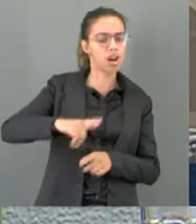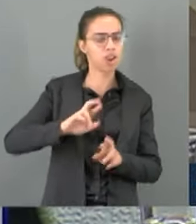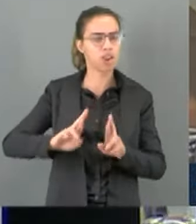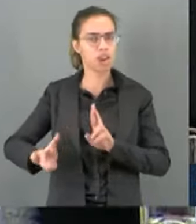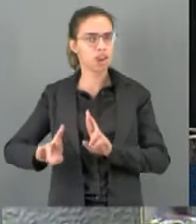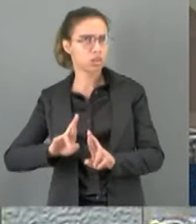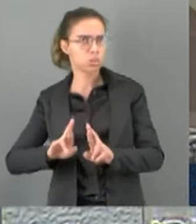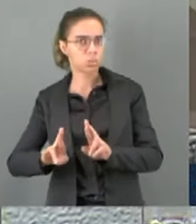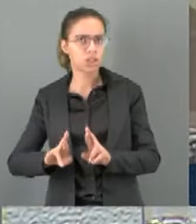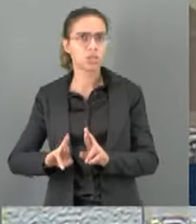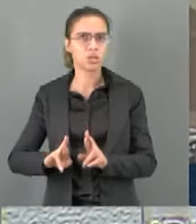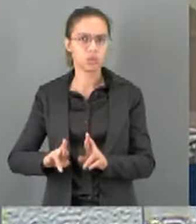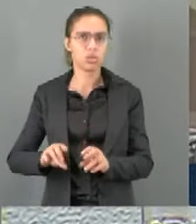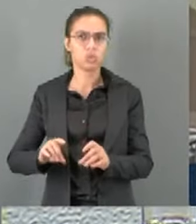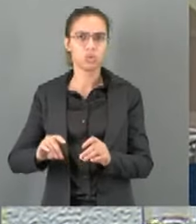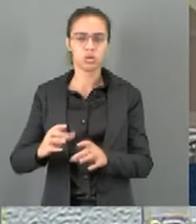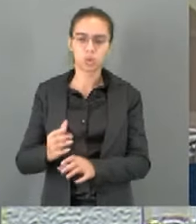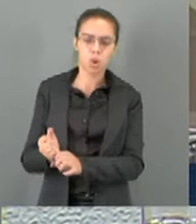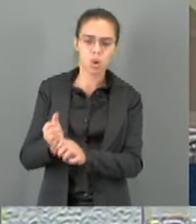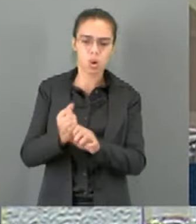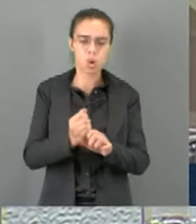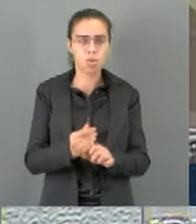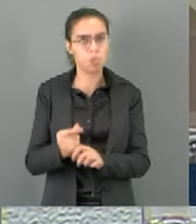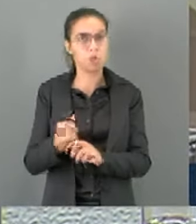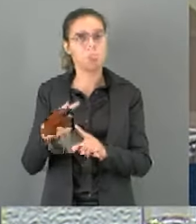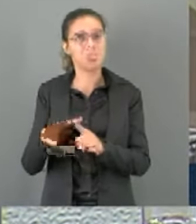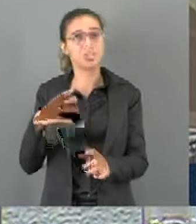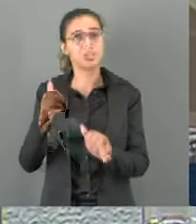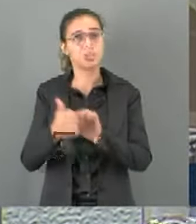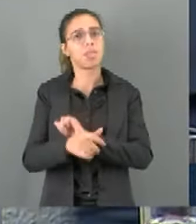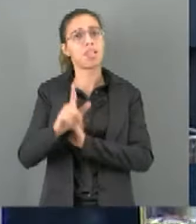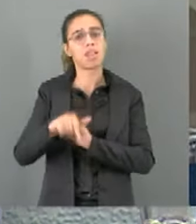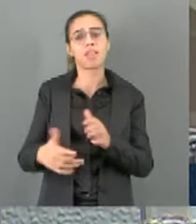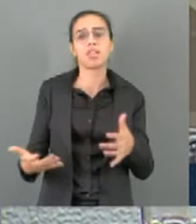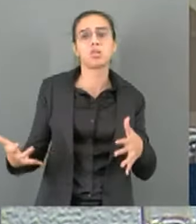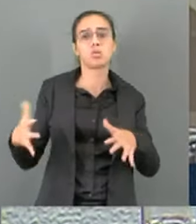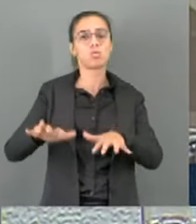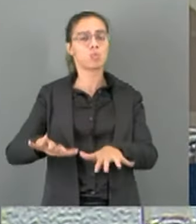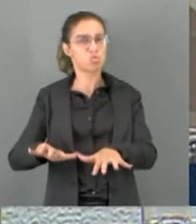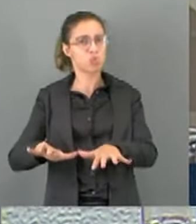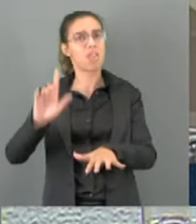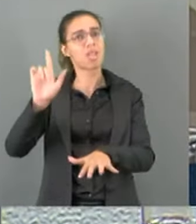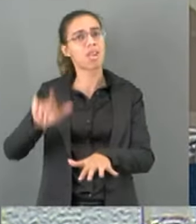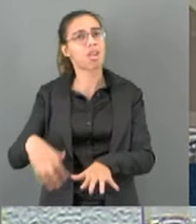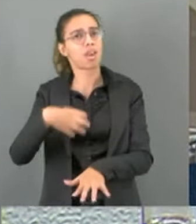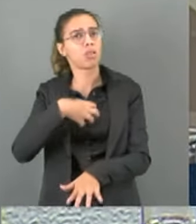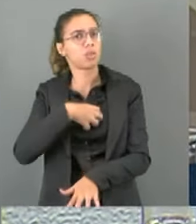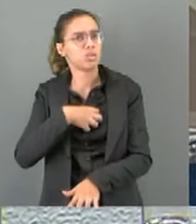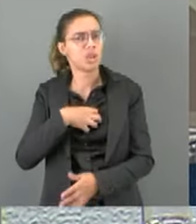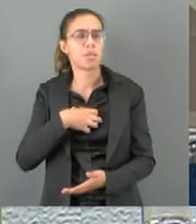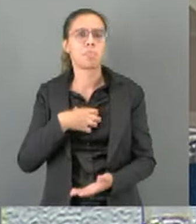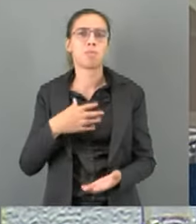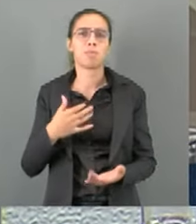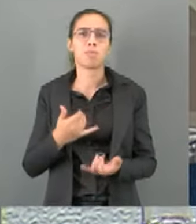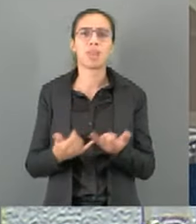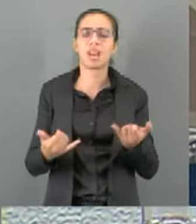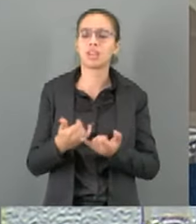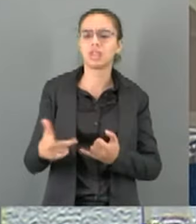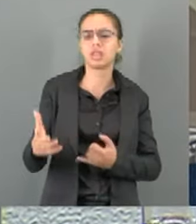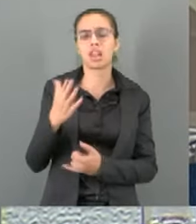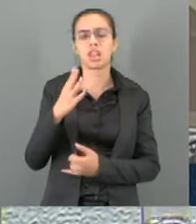um jovem, o esporte ele é totalmente inclusivo, né? Ele tem um outro viés, ele é uma forma, nem que aquele adolescente